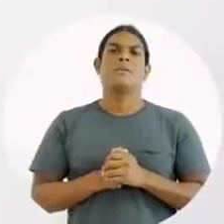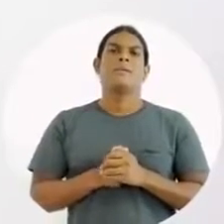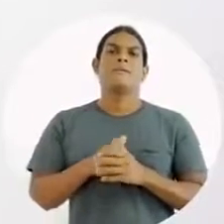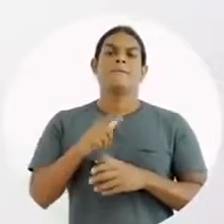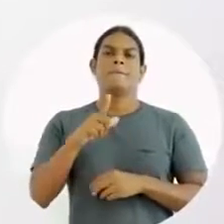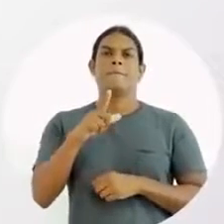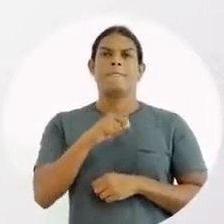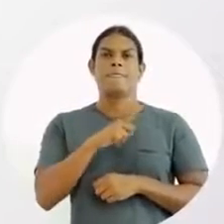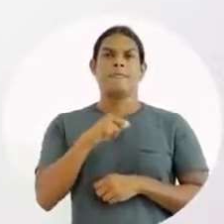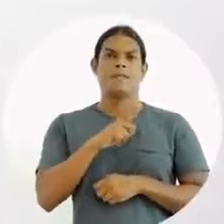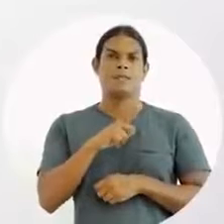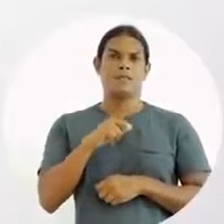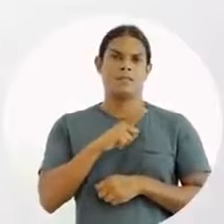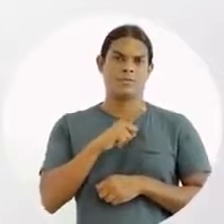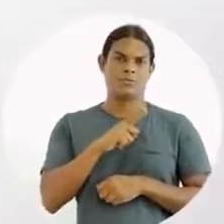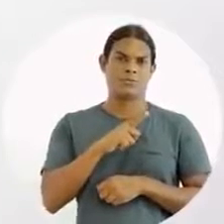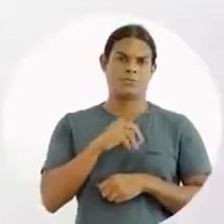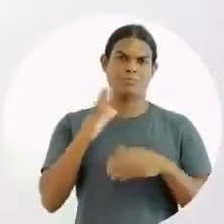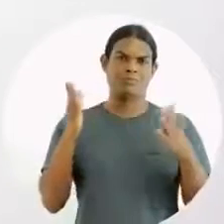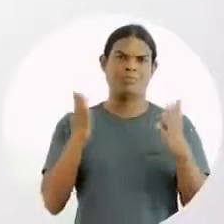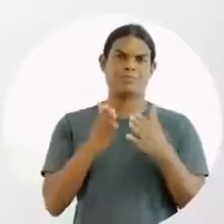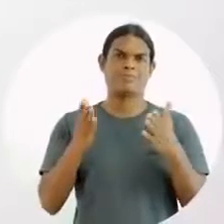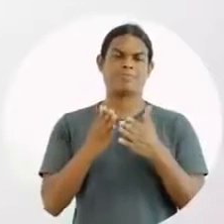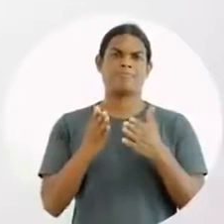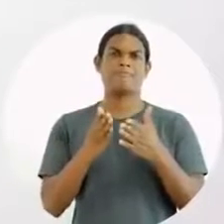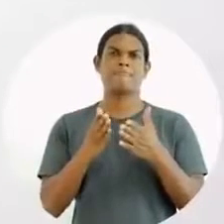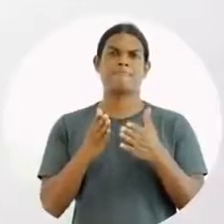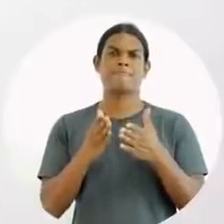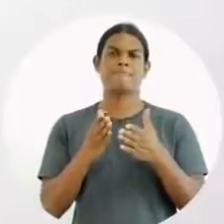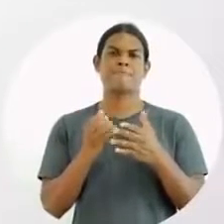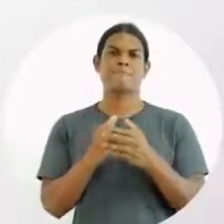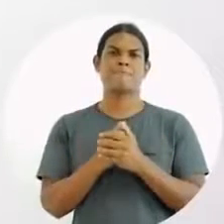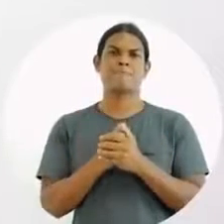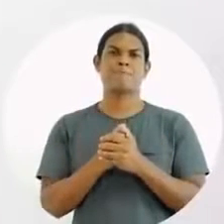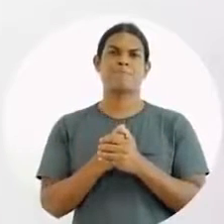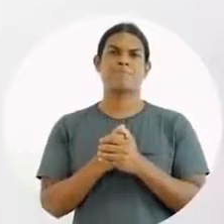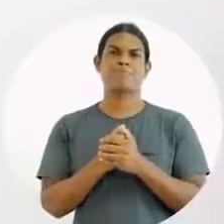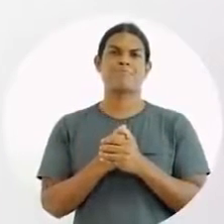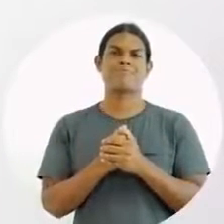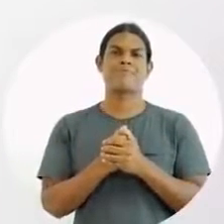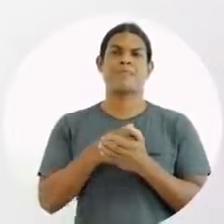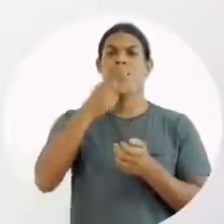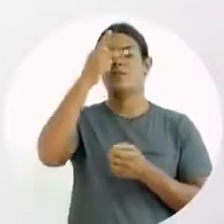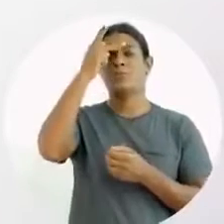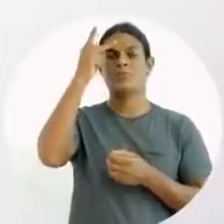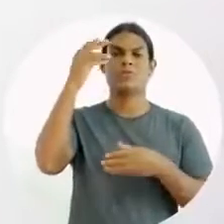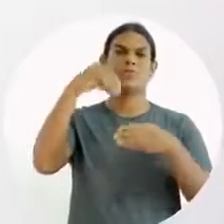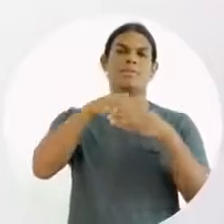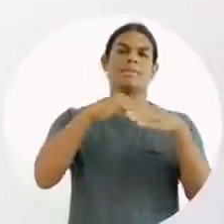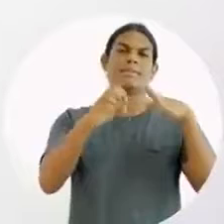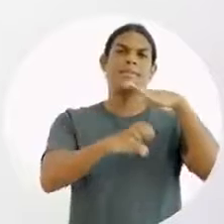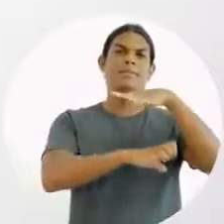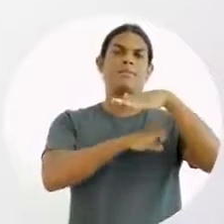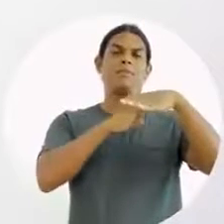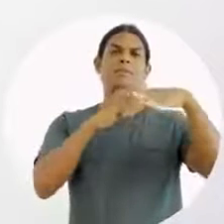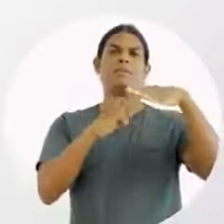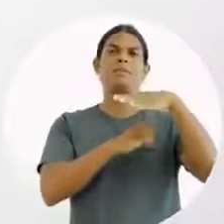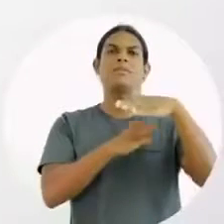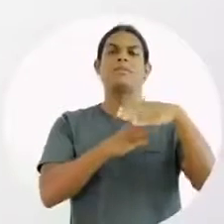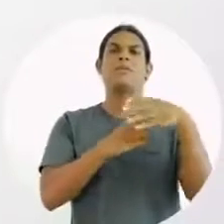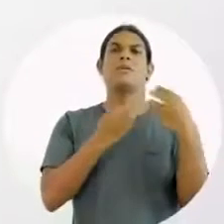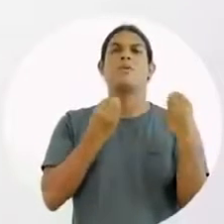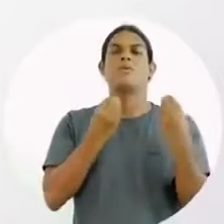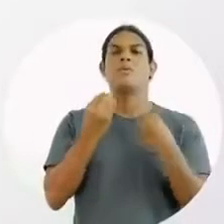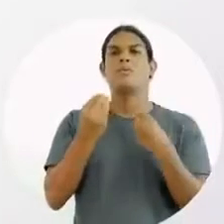um alcance tremendo no que diz respeito à concepção das pessoas dentro da organização. Ou seja,